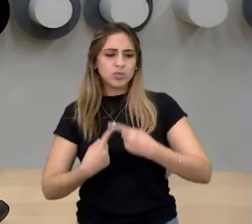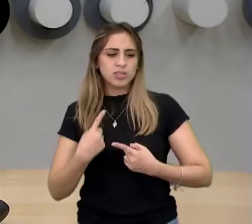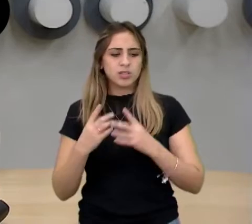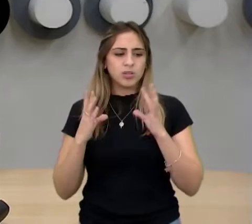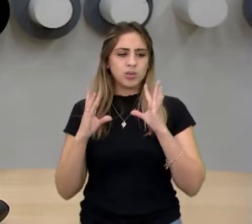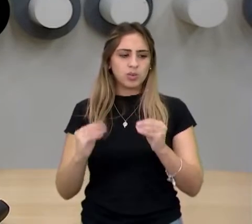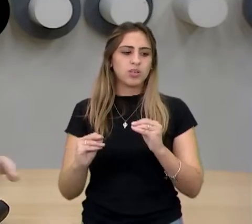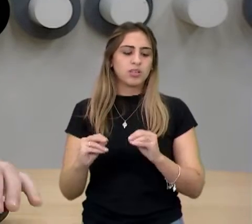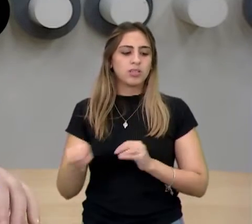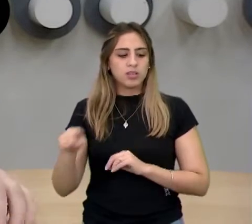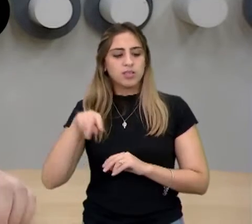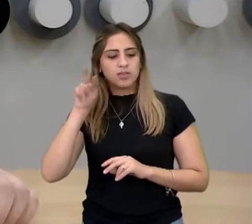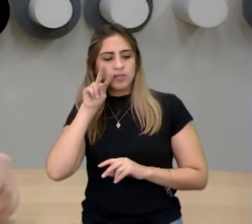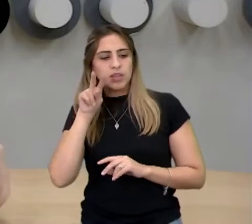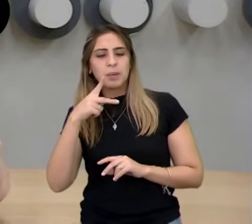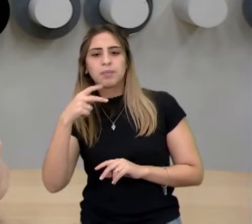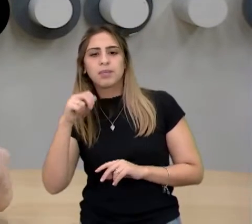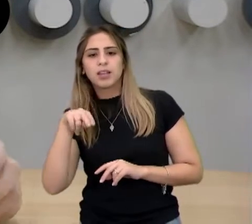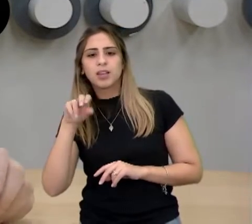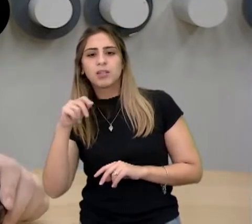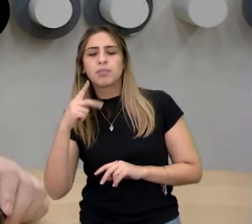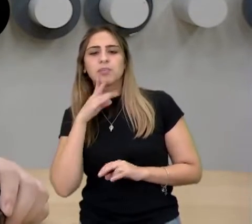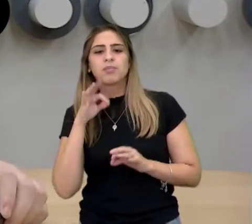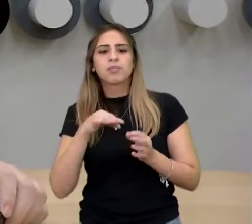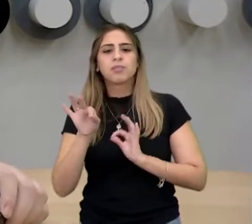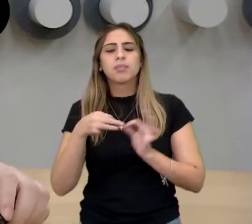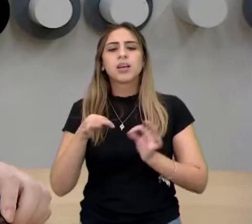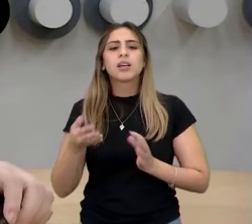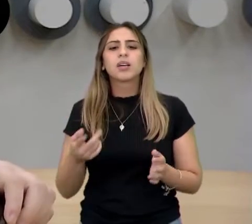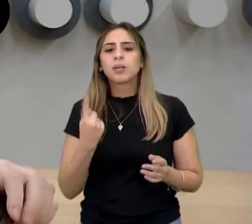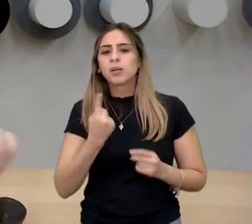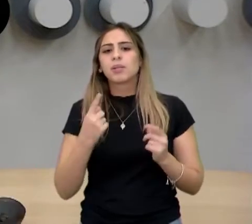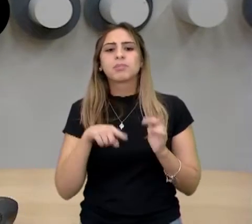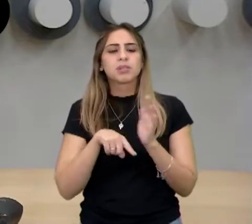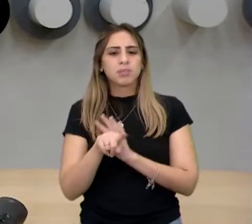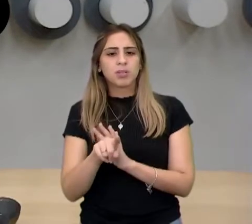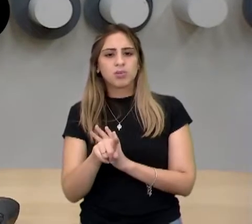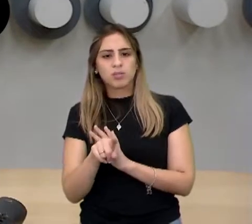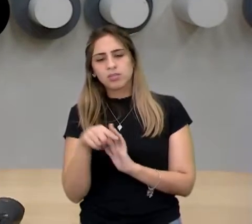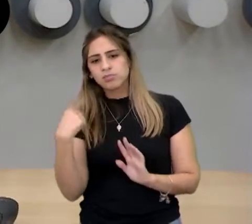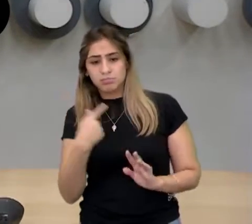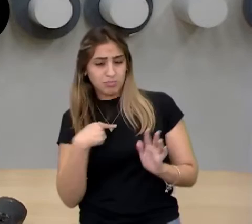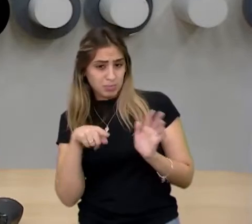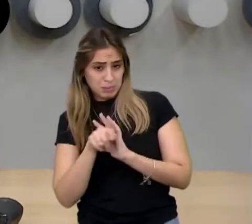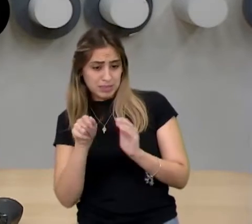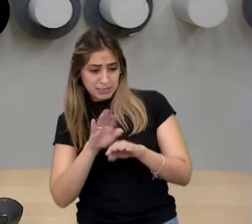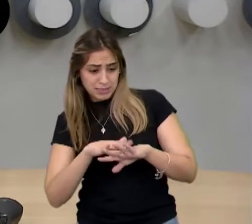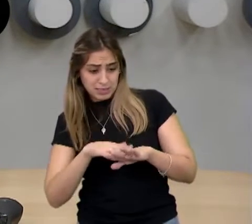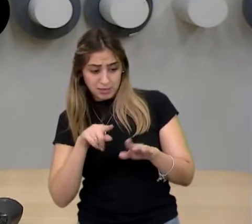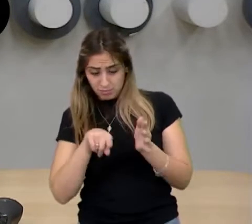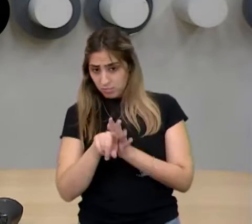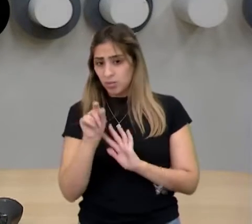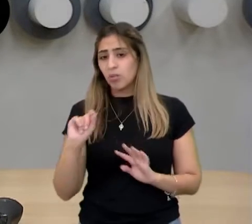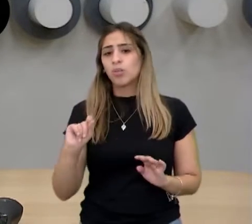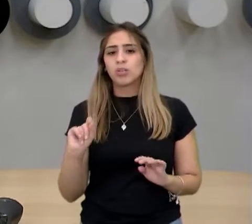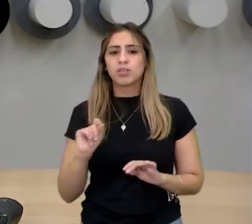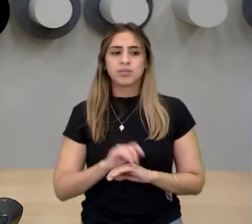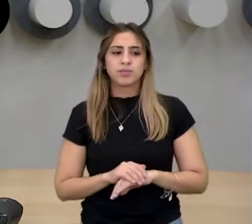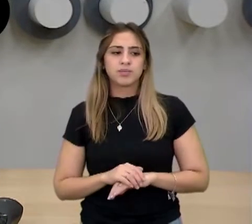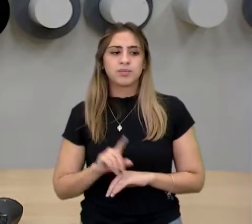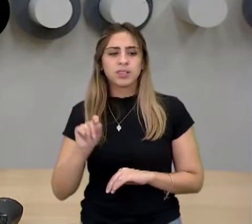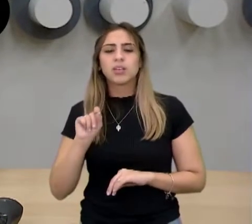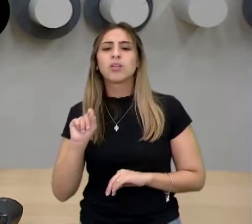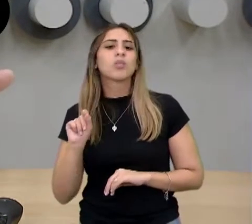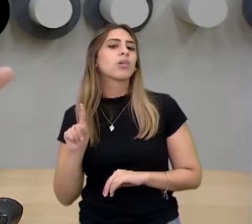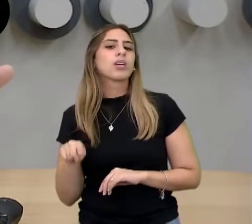gente vai ver que dá pano para manga. Então, uma primeira pergunta que a gente precisa se fazer é a